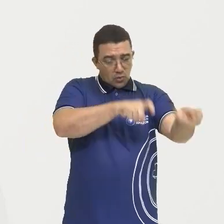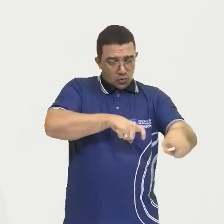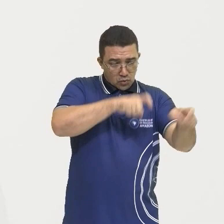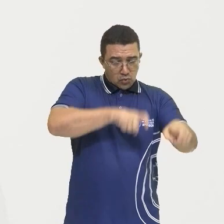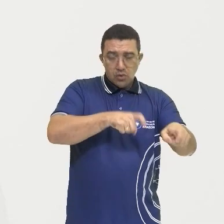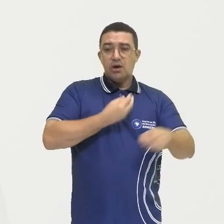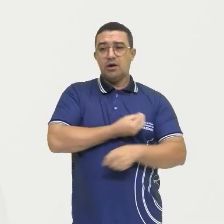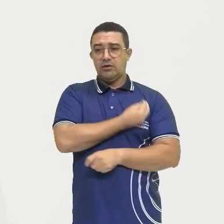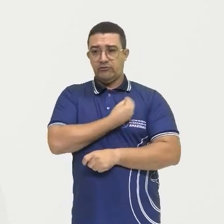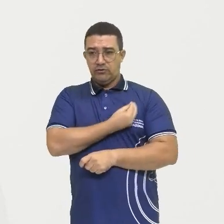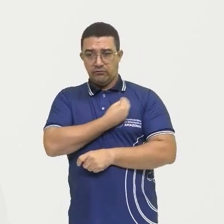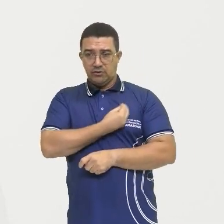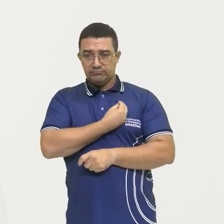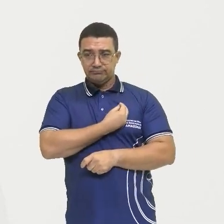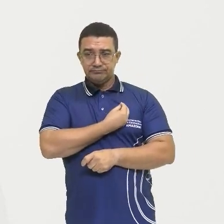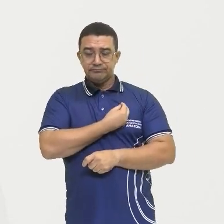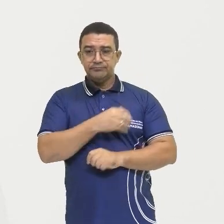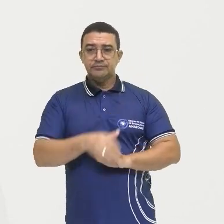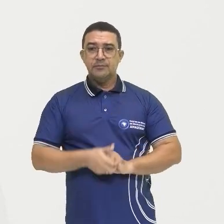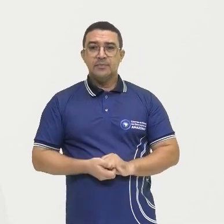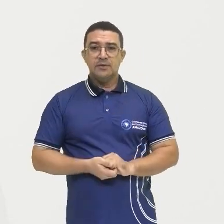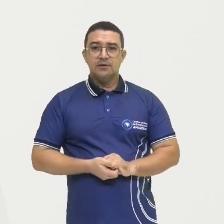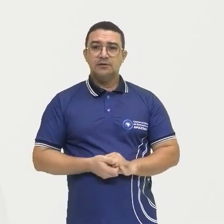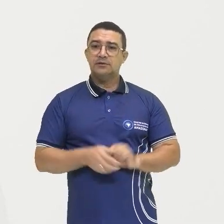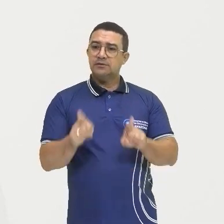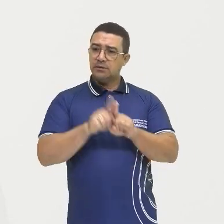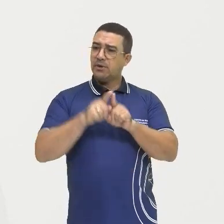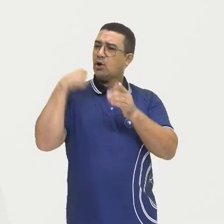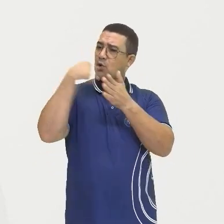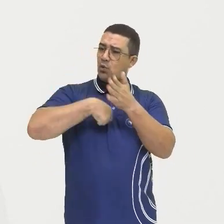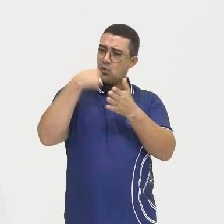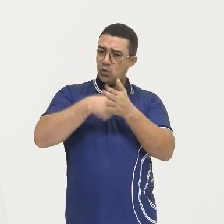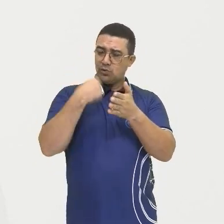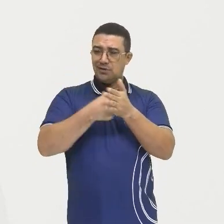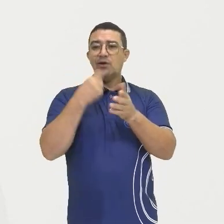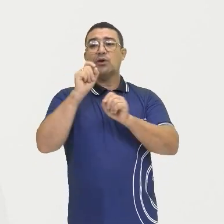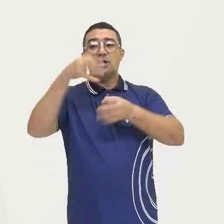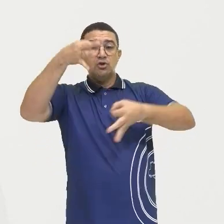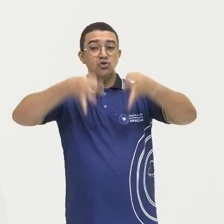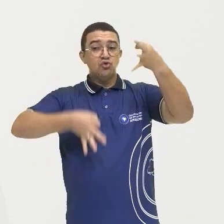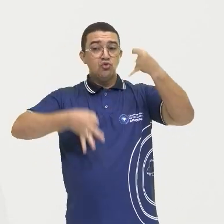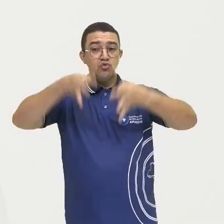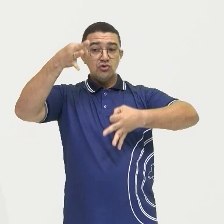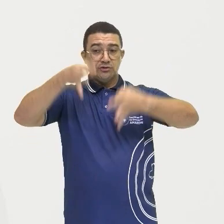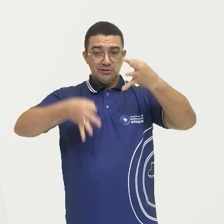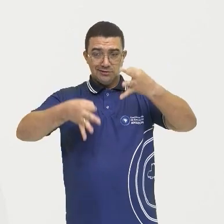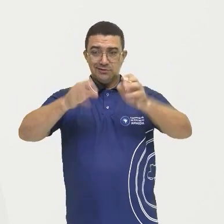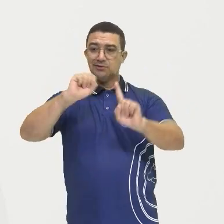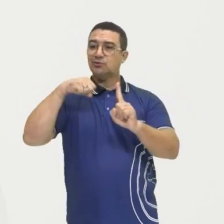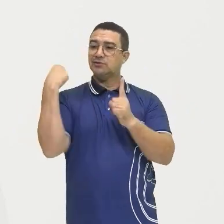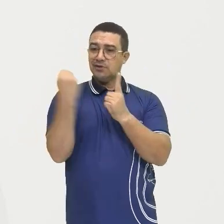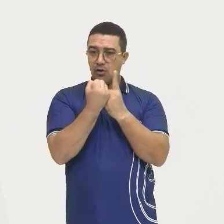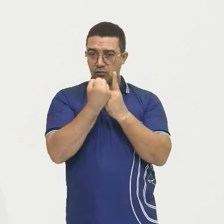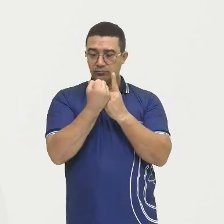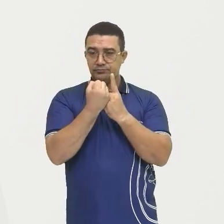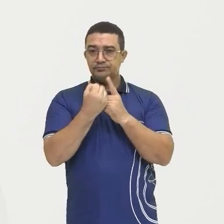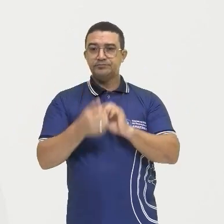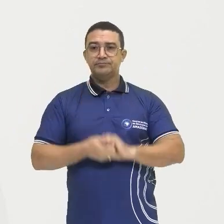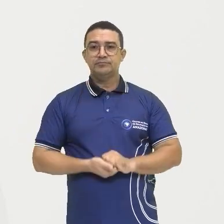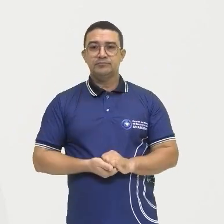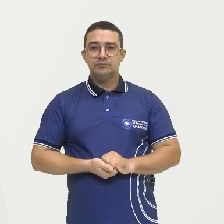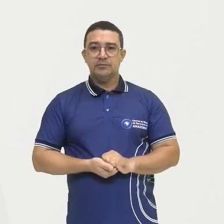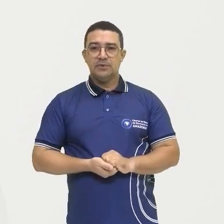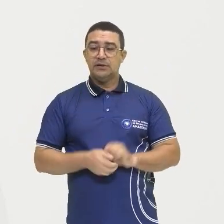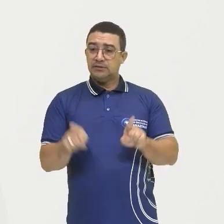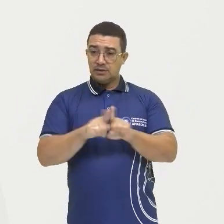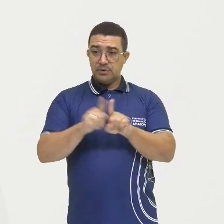subsistência. Eles lutam também, por justiça social. Outra pauta importante é que